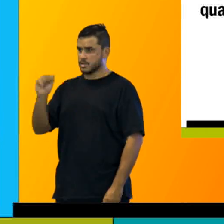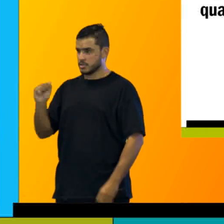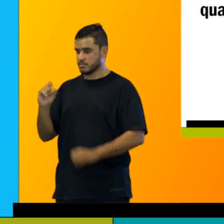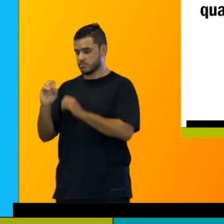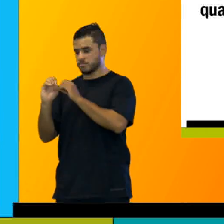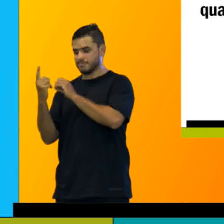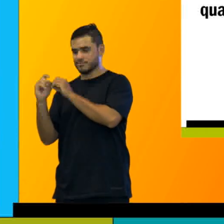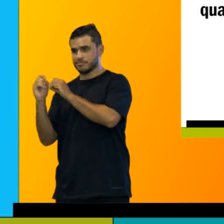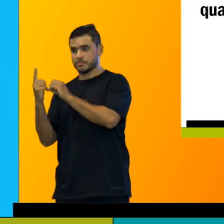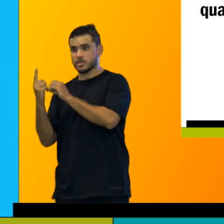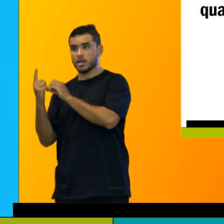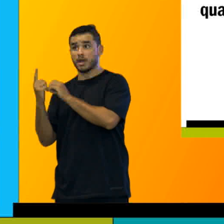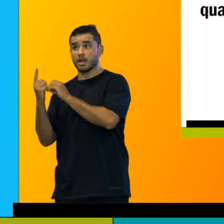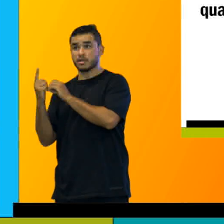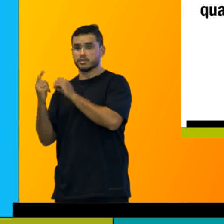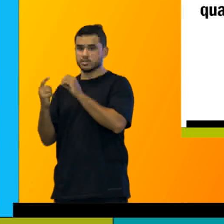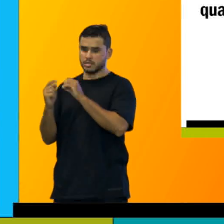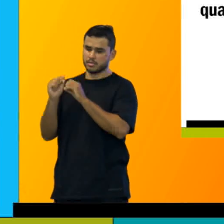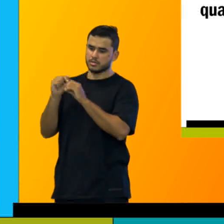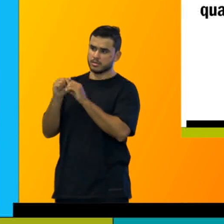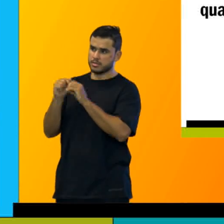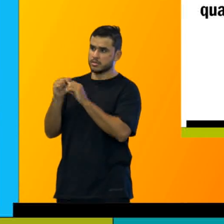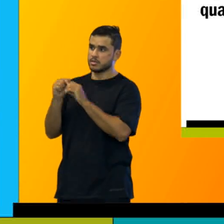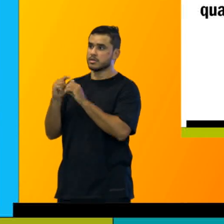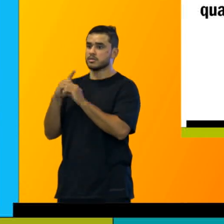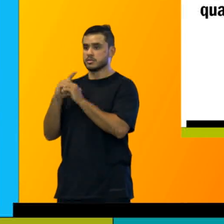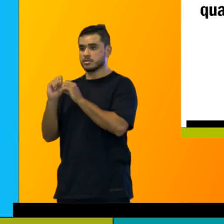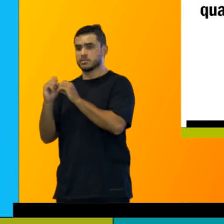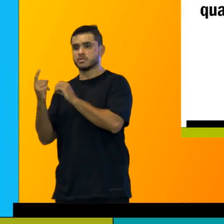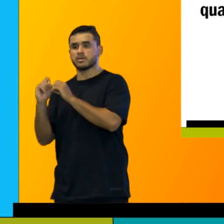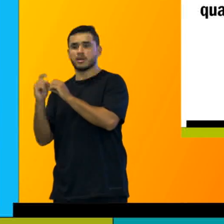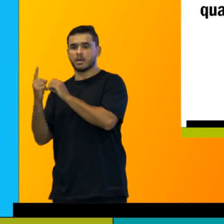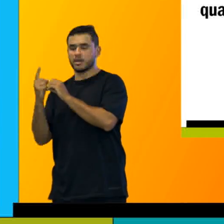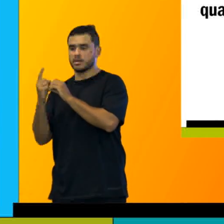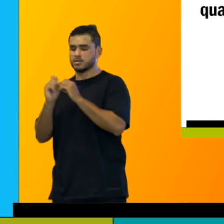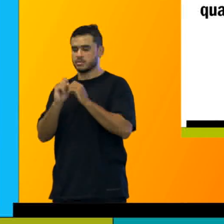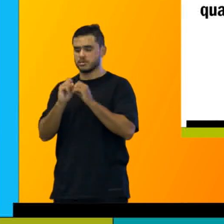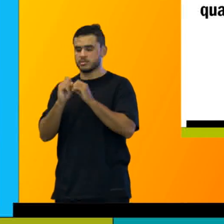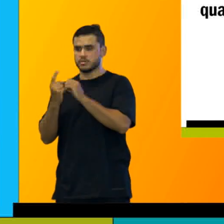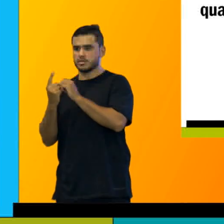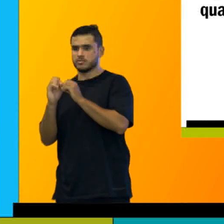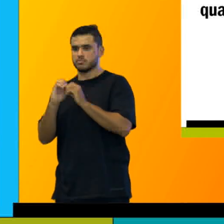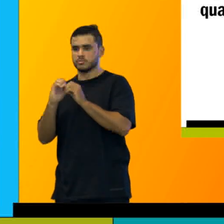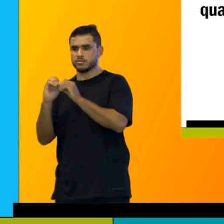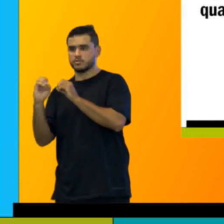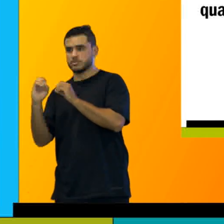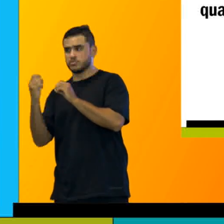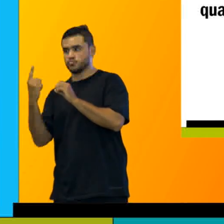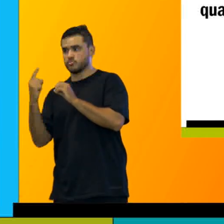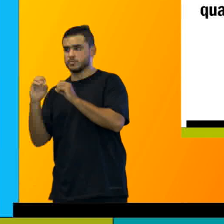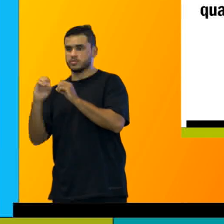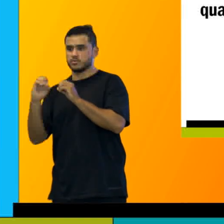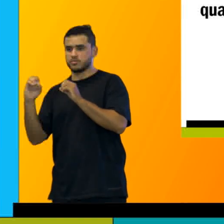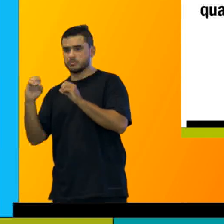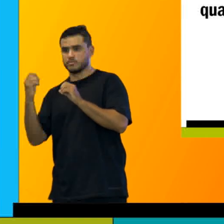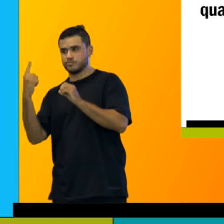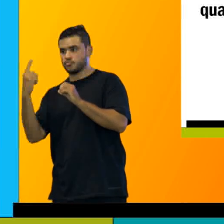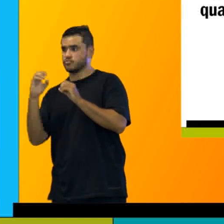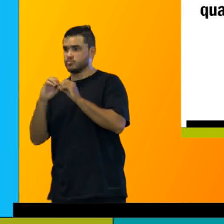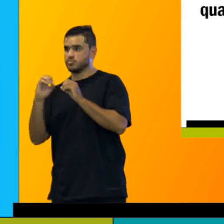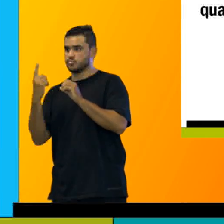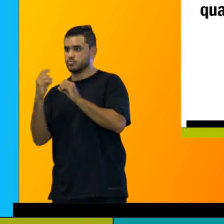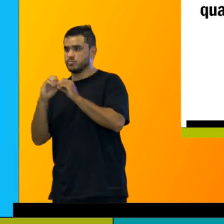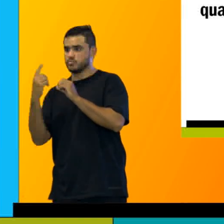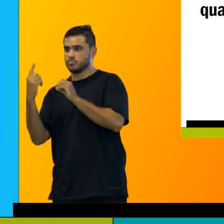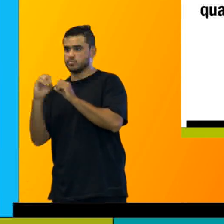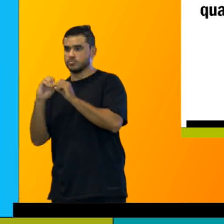passa corrente. Aí eu começo a combinar esses números. Imagina, pessoal, se eu fosse contar só com o 0 e com o